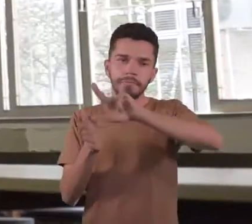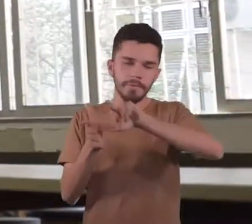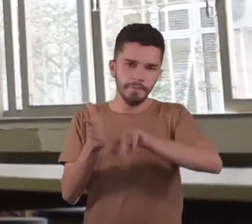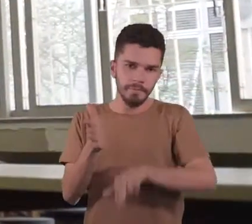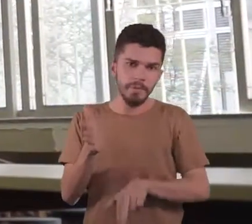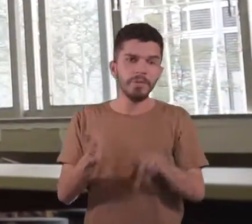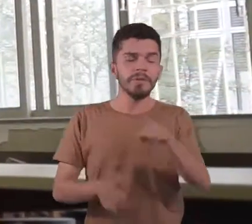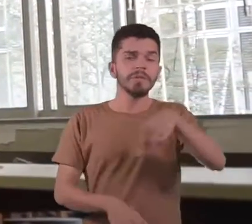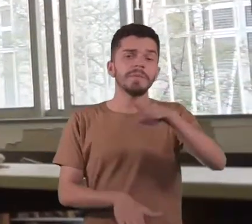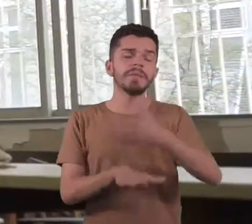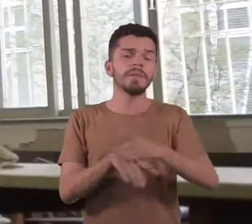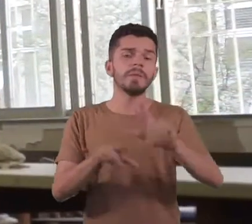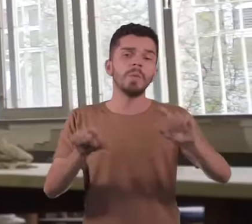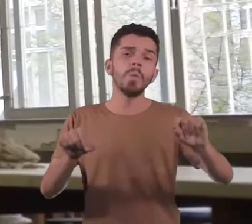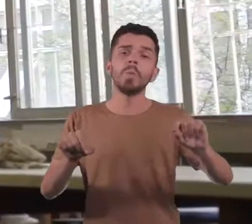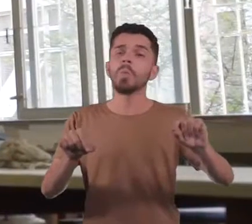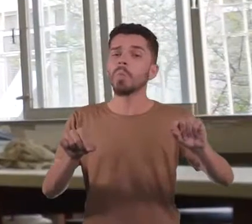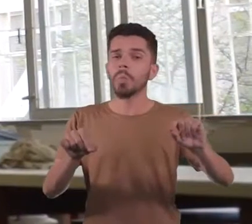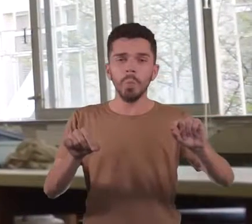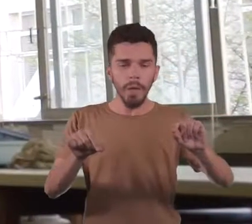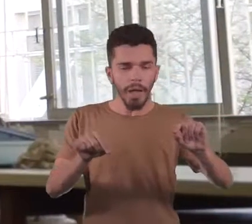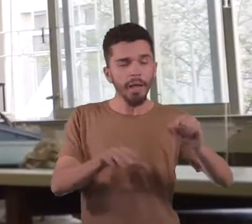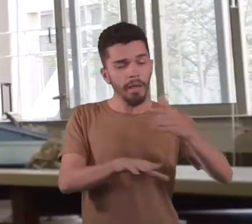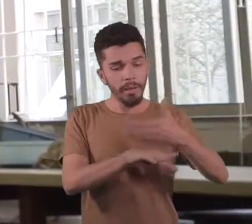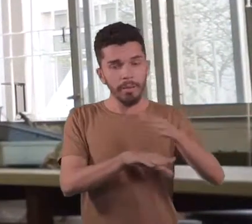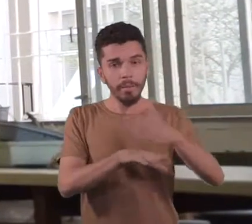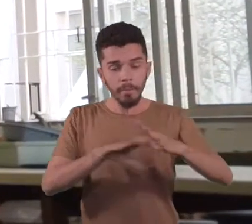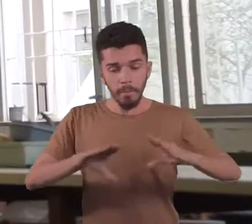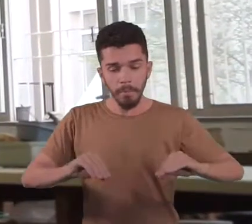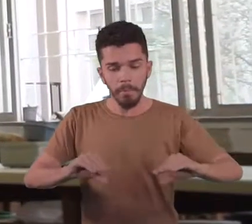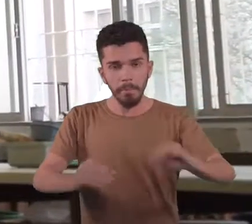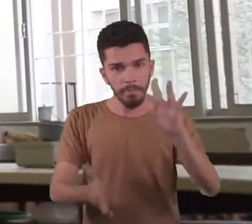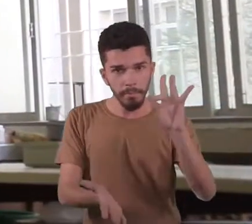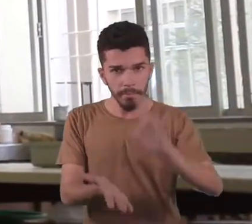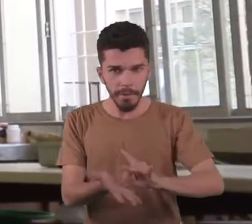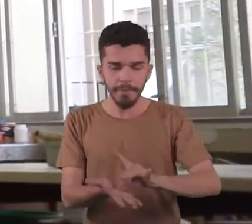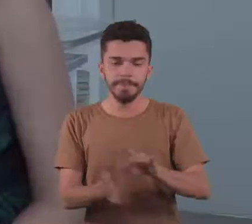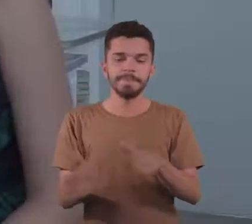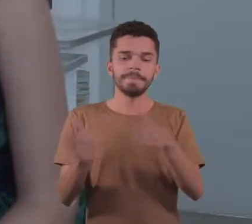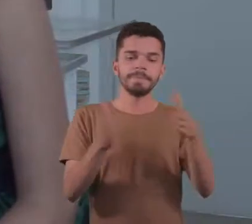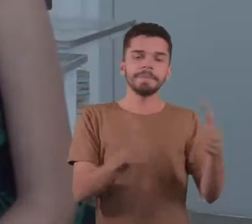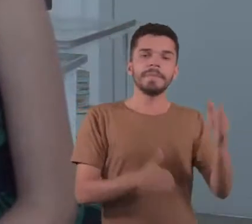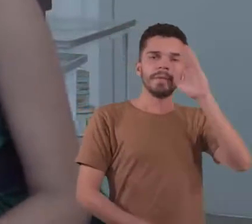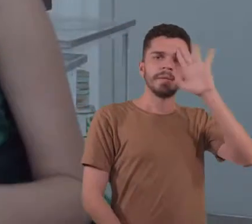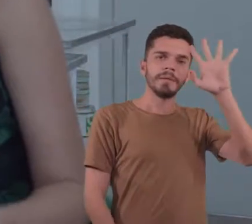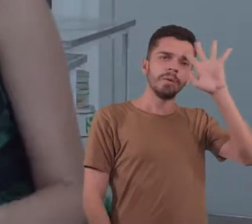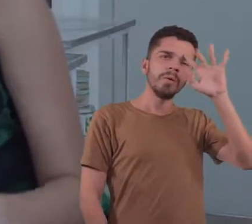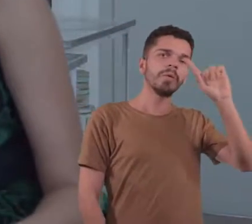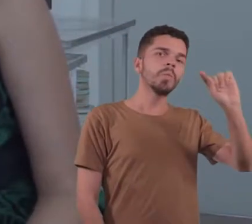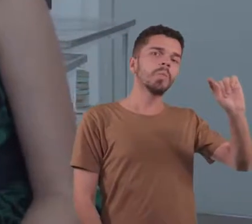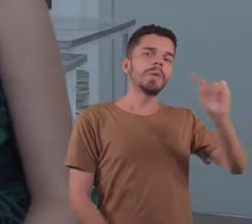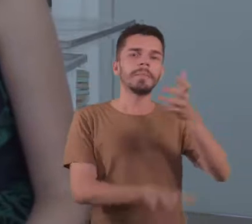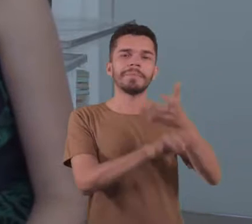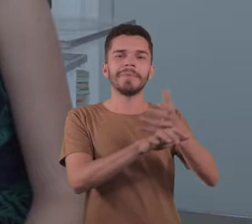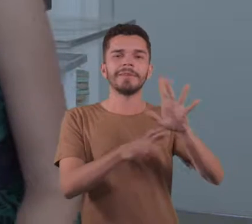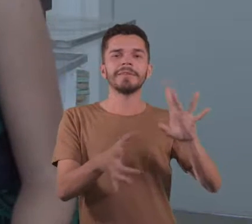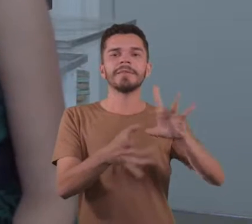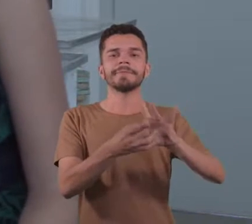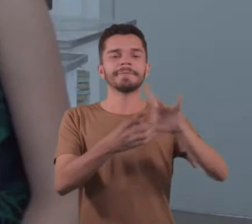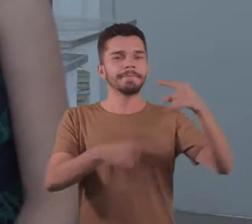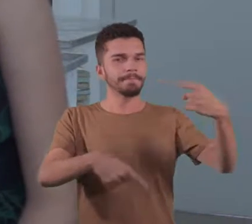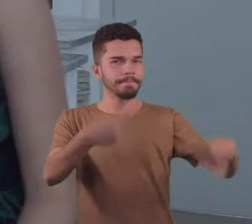geral, vai treinar mais a prática. E nas matérias teóricas, são matérias de discussão, para a gente desenvolver